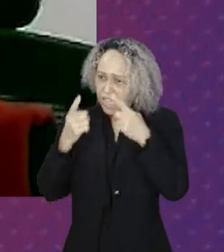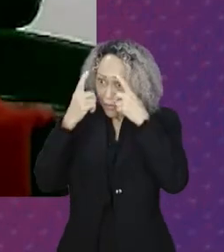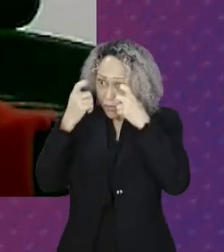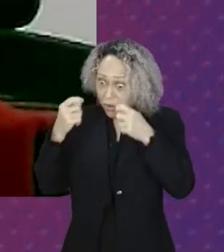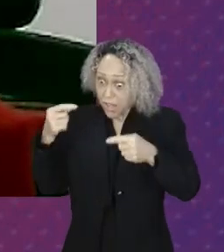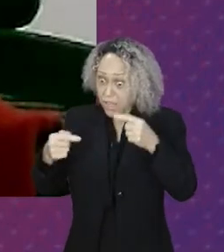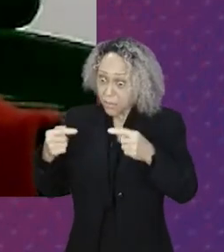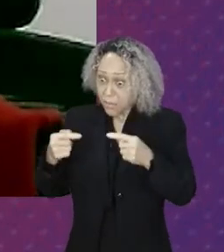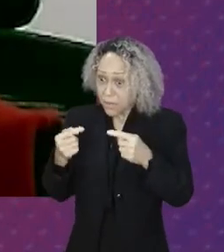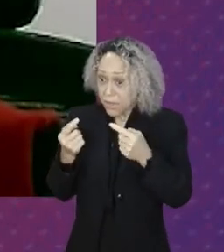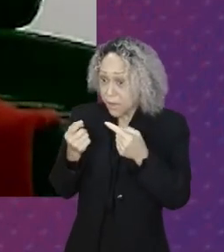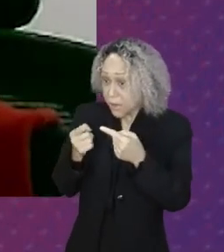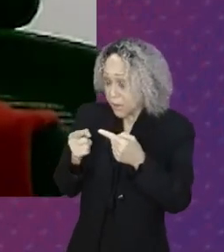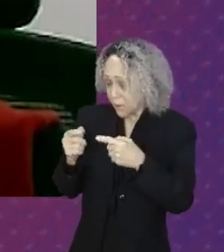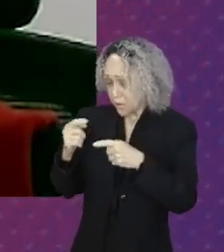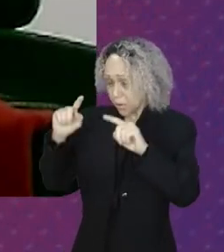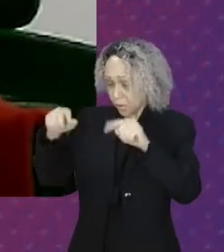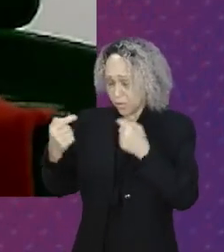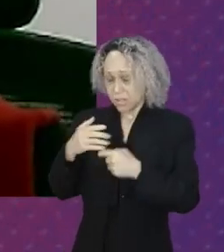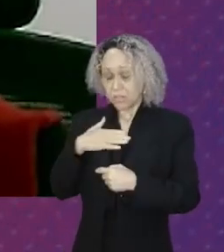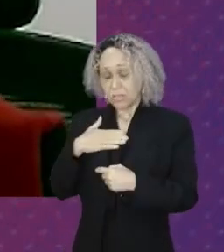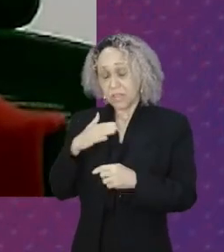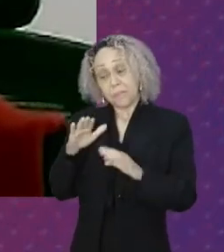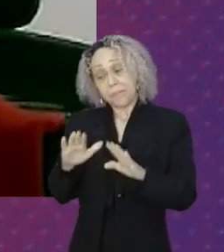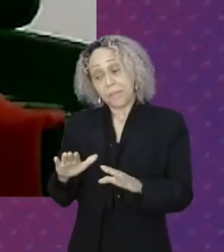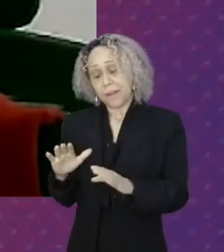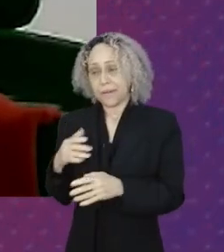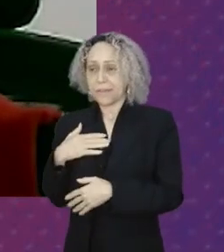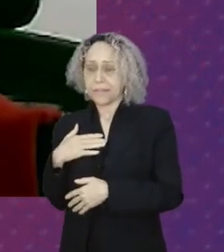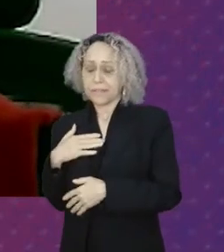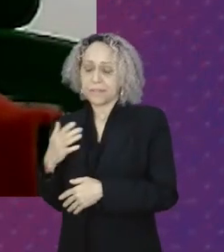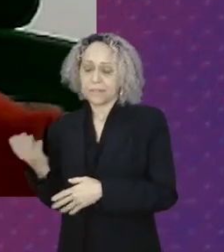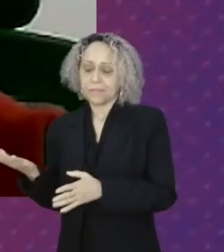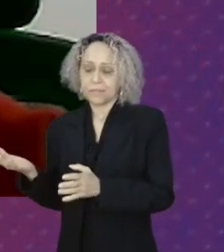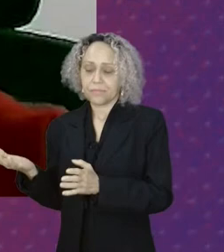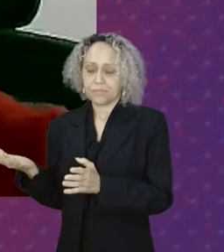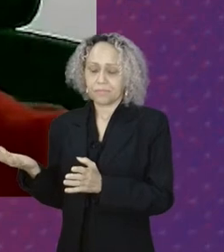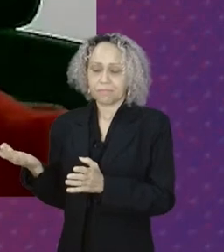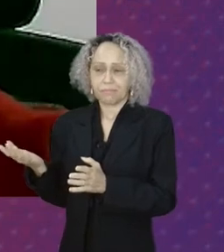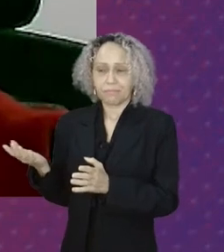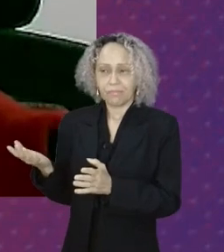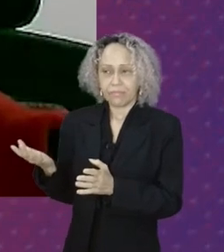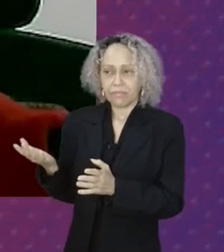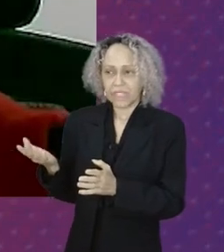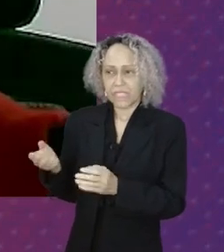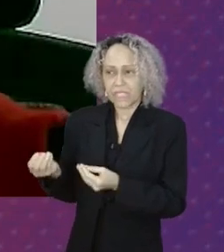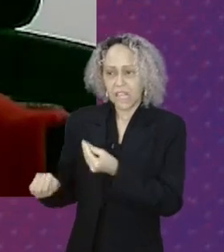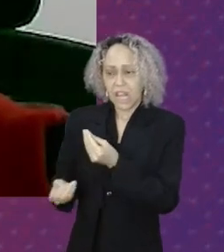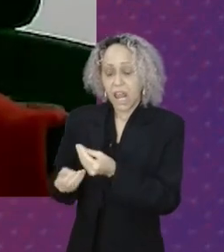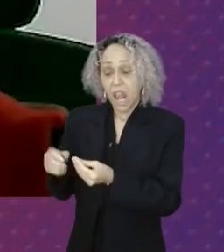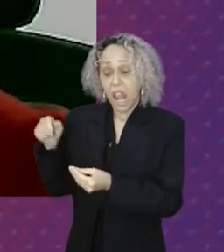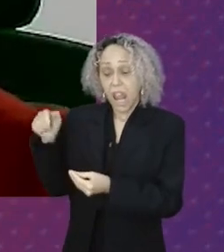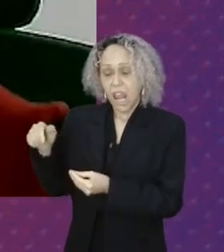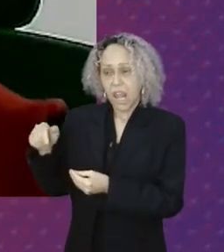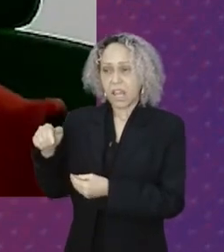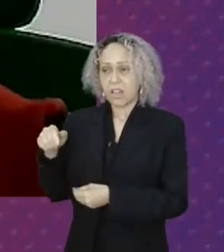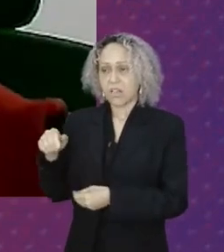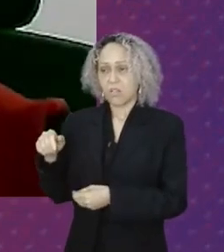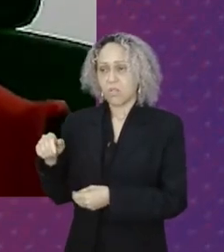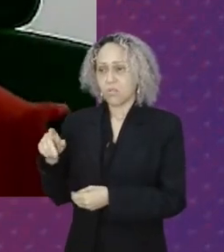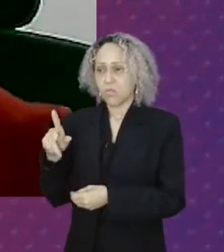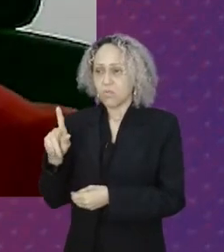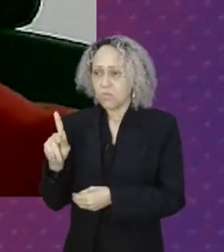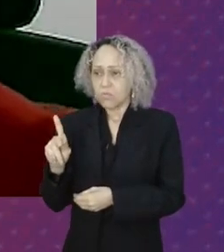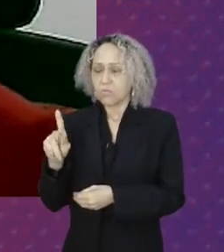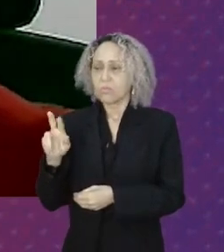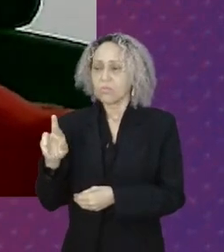regimento interno da Câmara de Vereadores. No caso, o promotor de justiça, o promotor eleitoral,